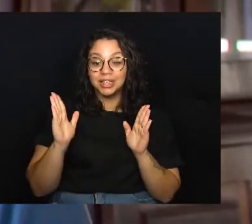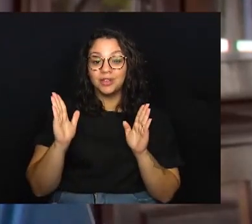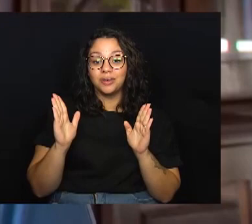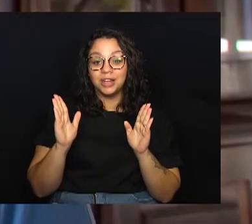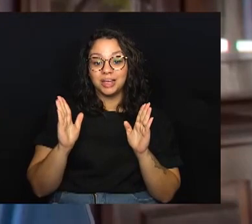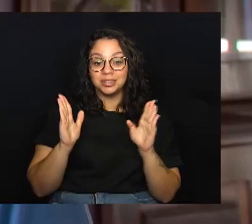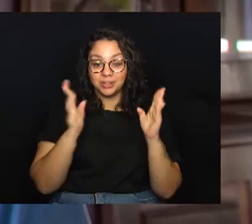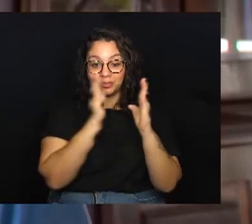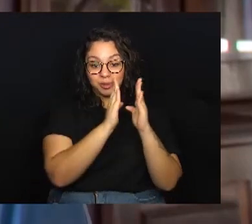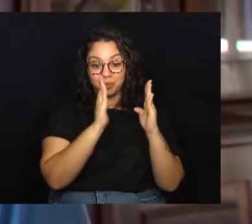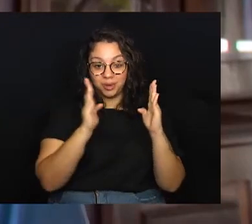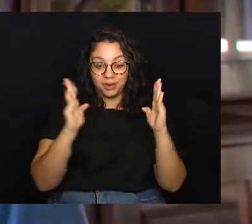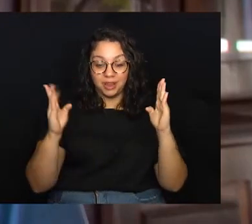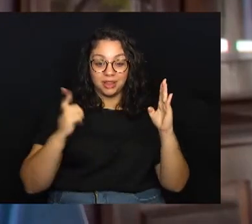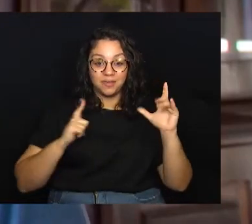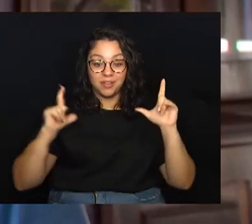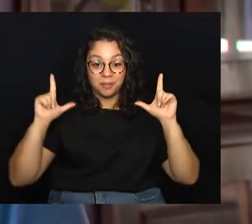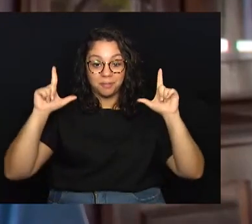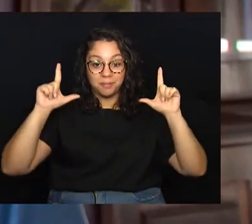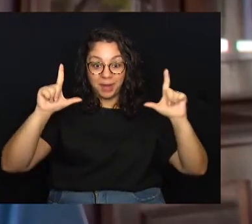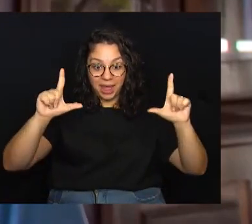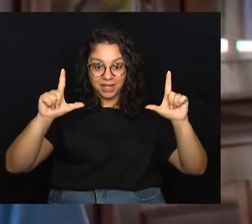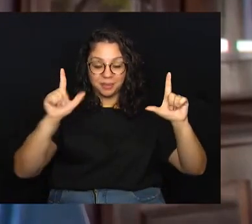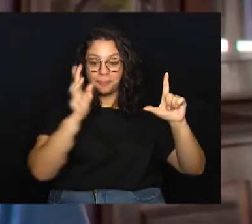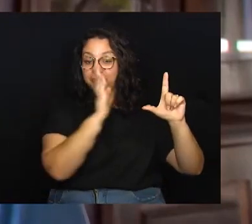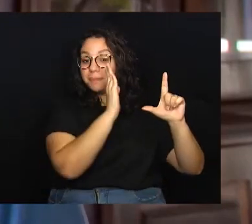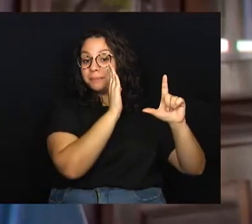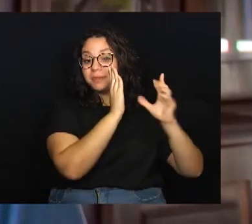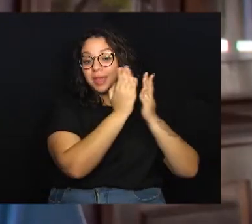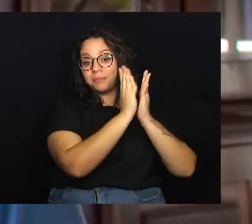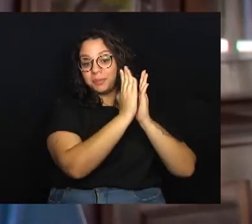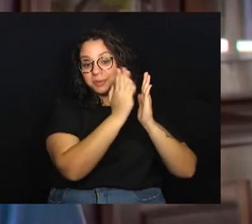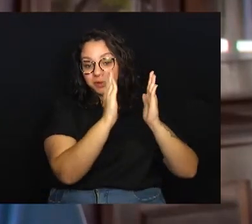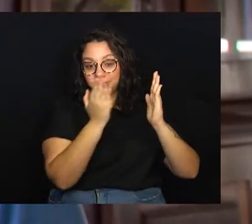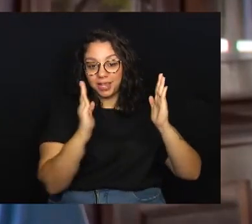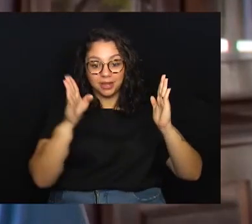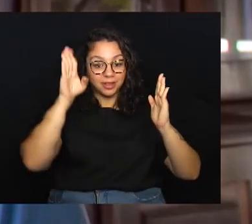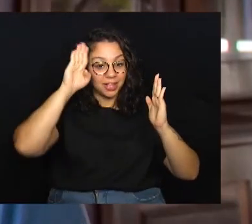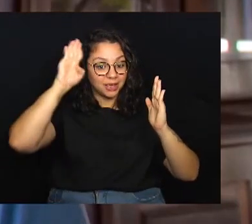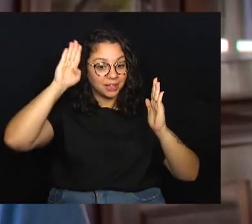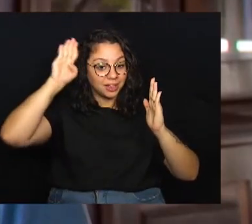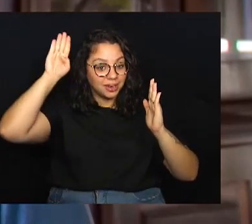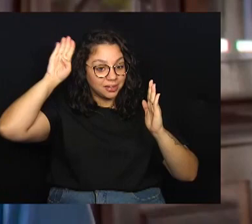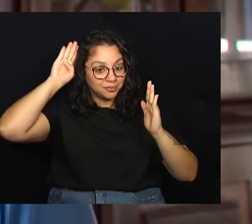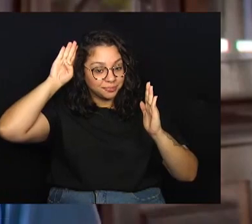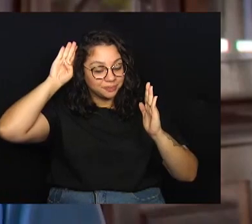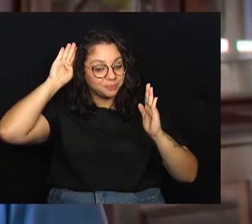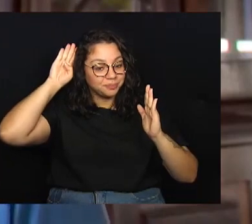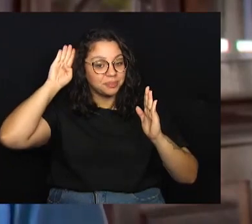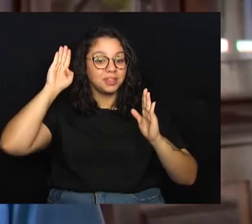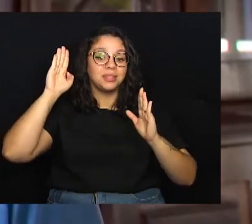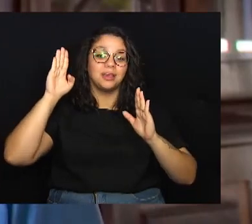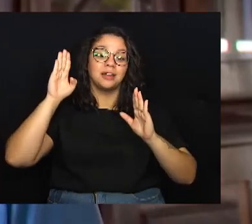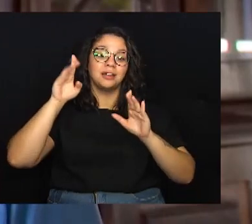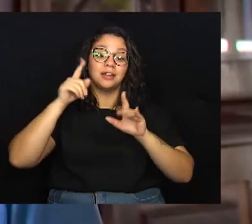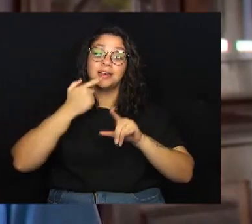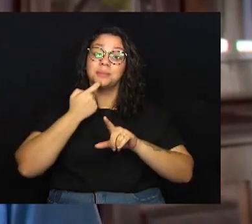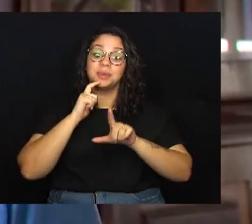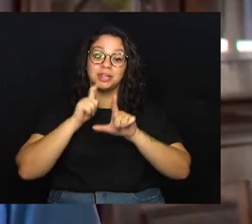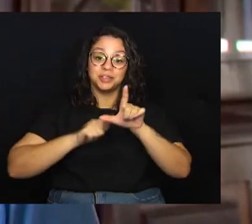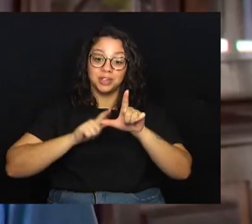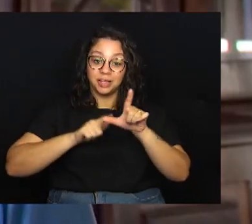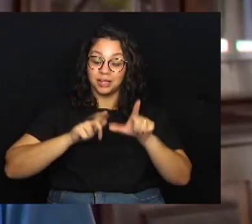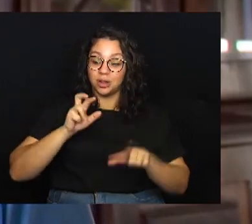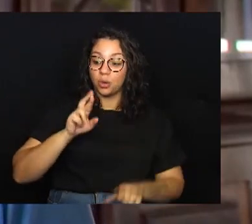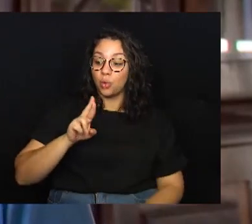com a placa ali que chama Biblioteca da Academia Campinense de Letras Rubem Costa. E os filhos